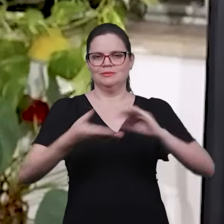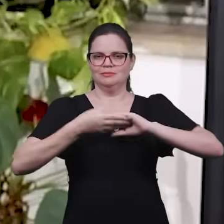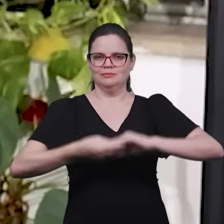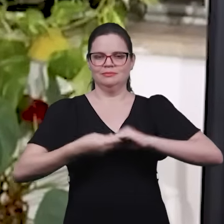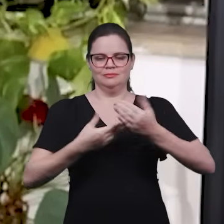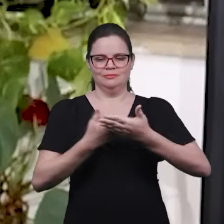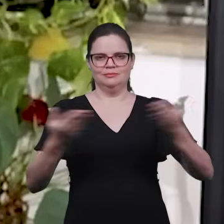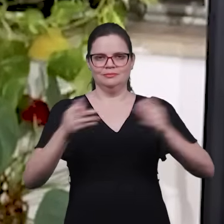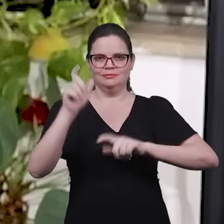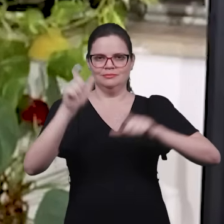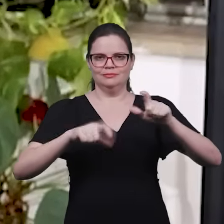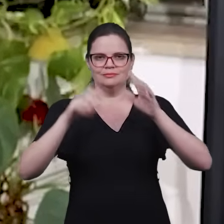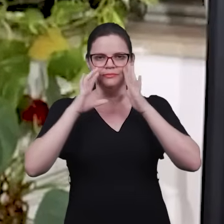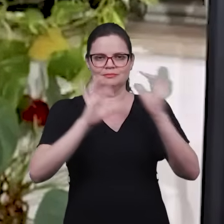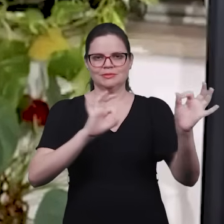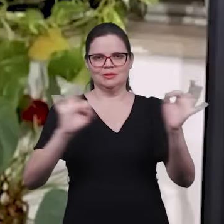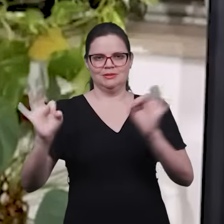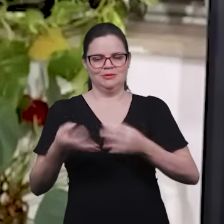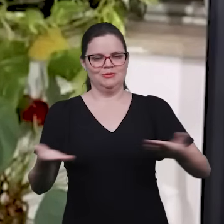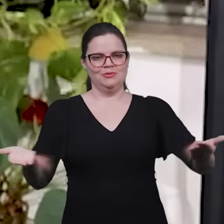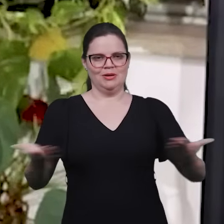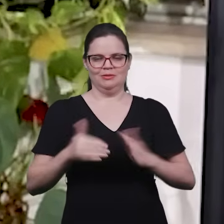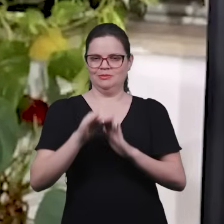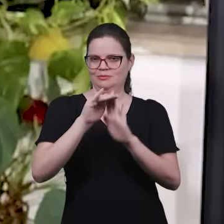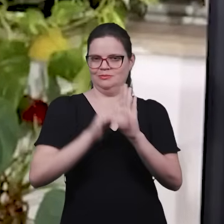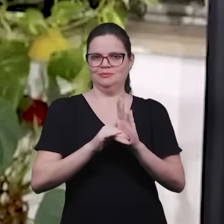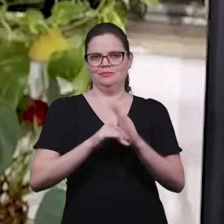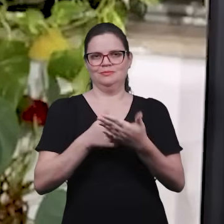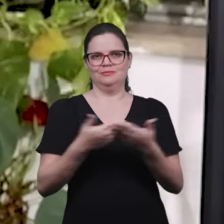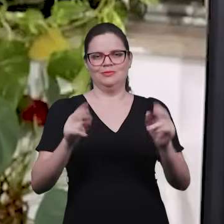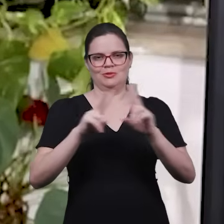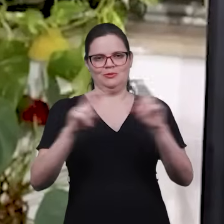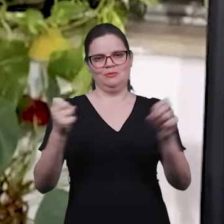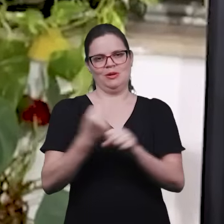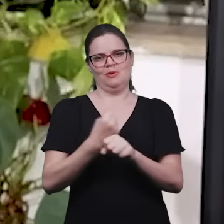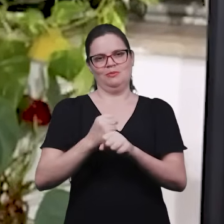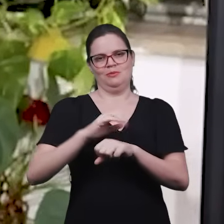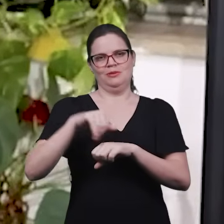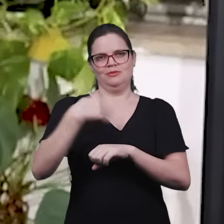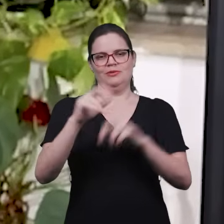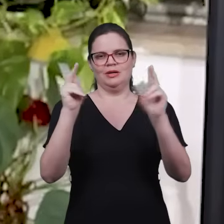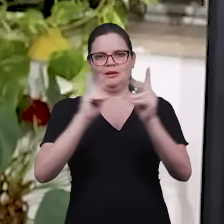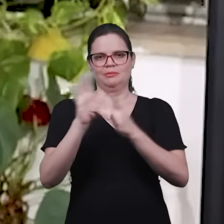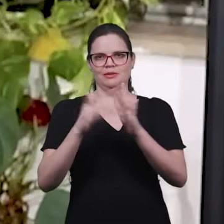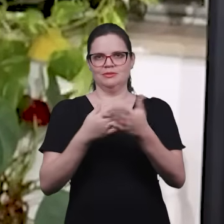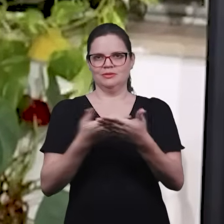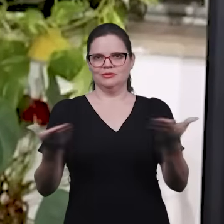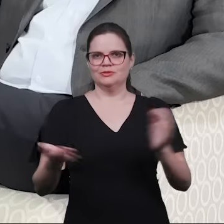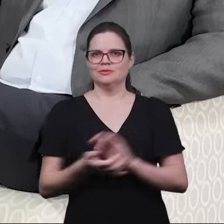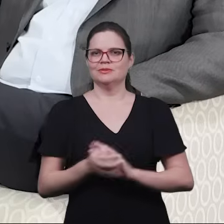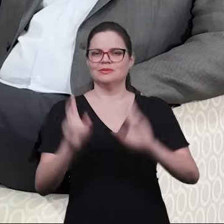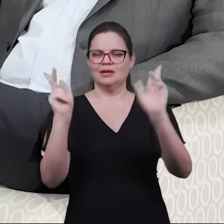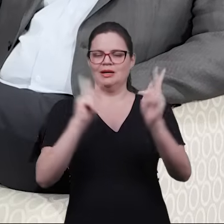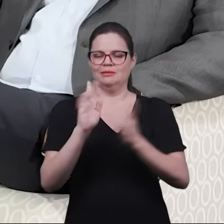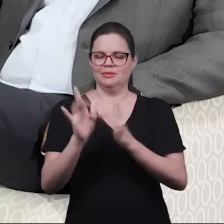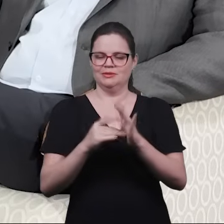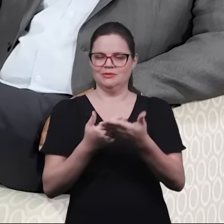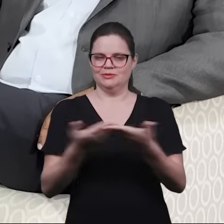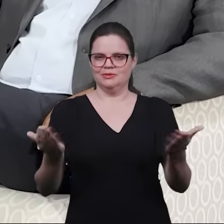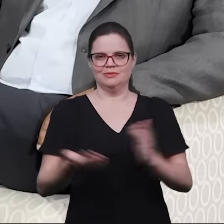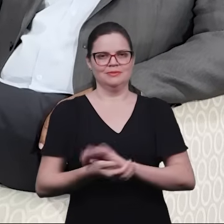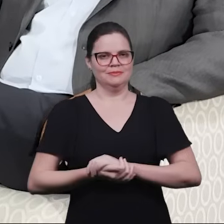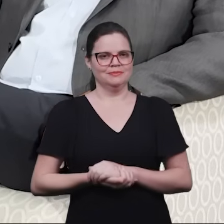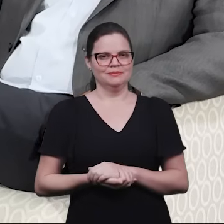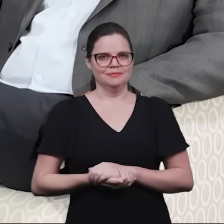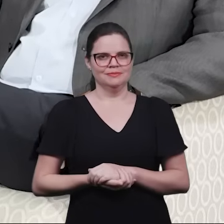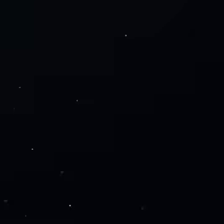nossa saudação a todos os nossos irmãos que nos ouviu nesse programa A Obra no Exterior. Paz do Senhor Jesus. A paz